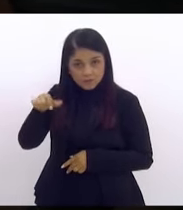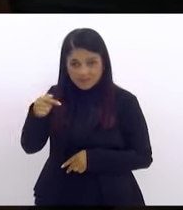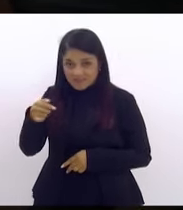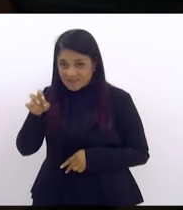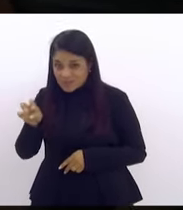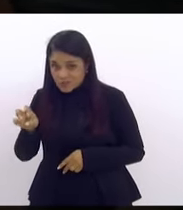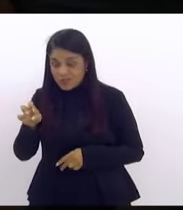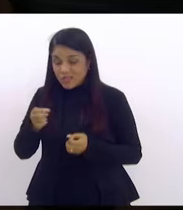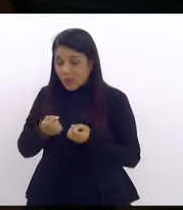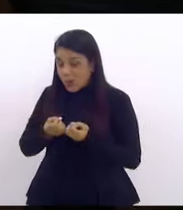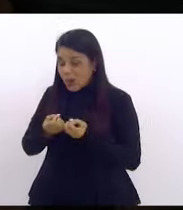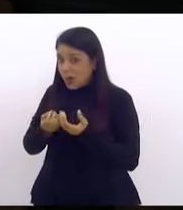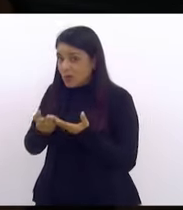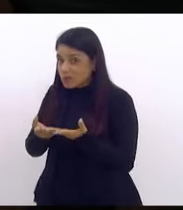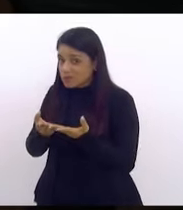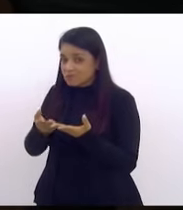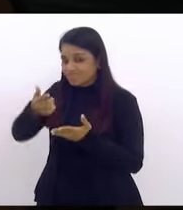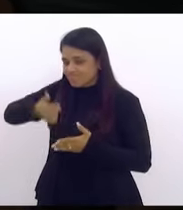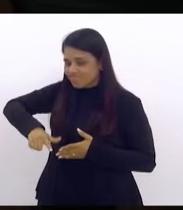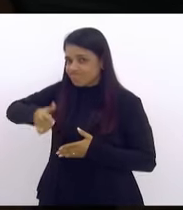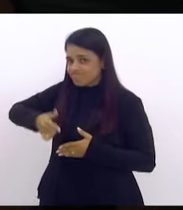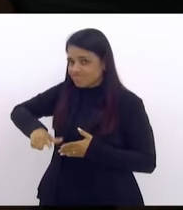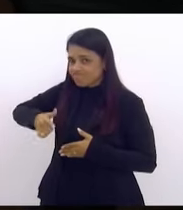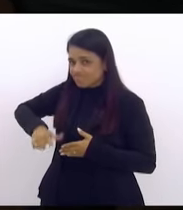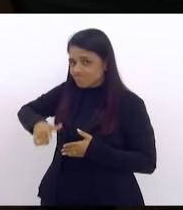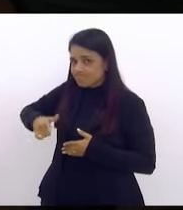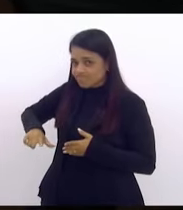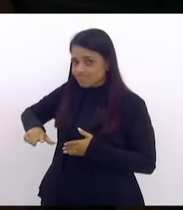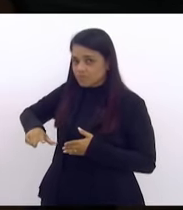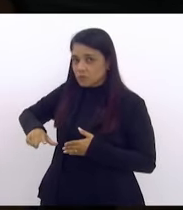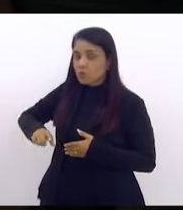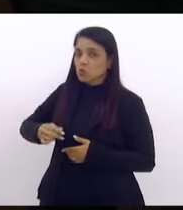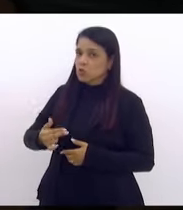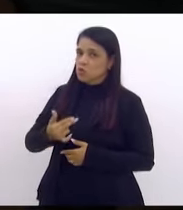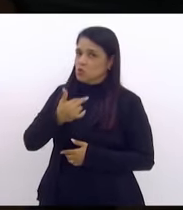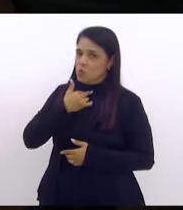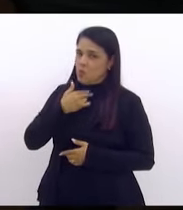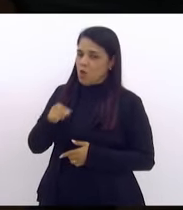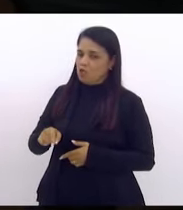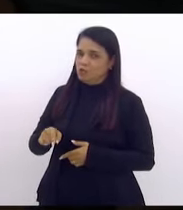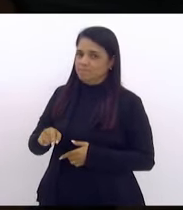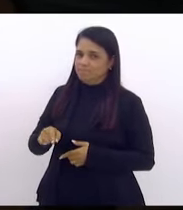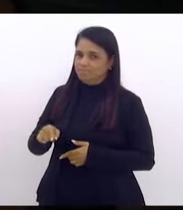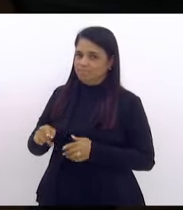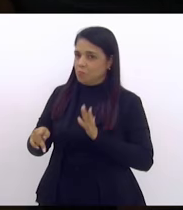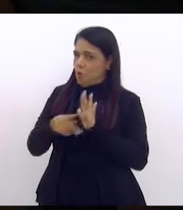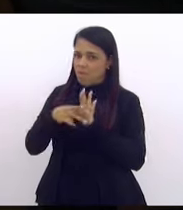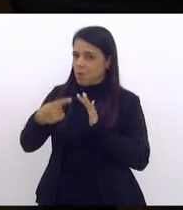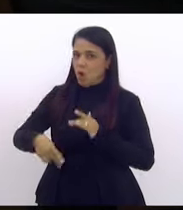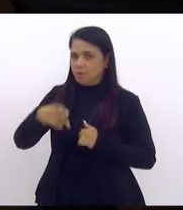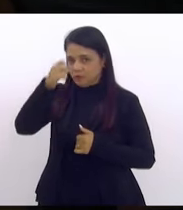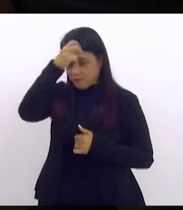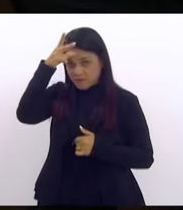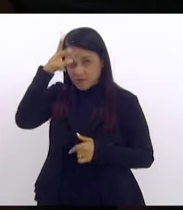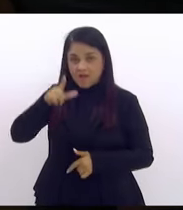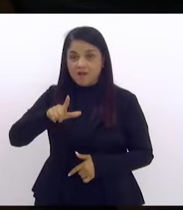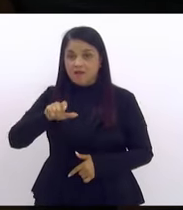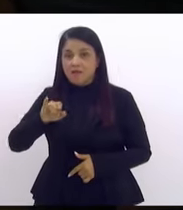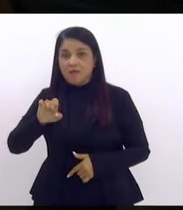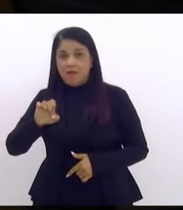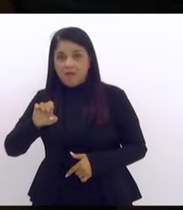tem concedido repetidamente o que não é dela. Primeiro concedeu a Liesa,